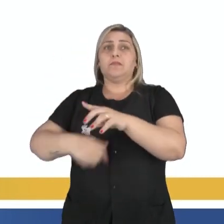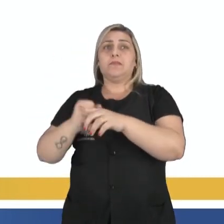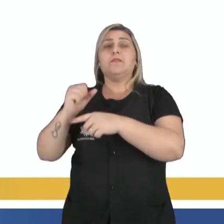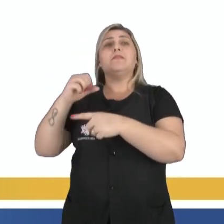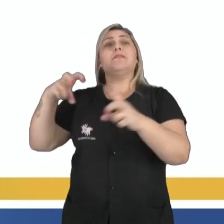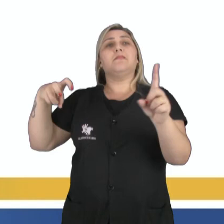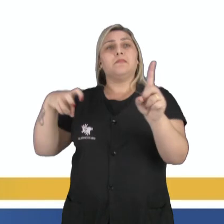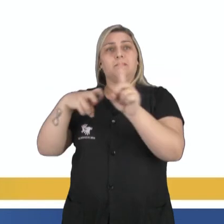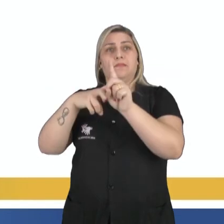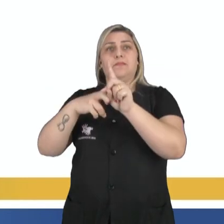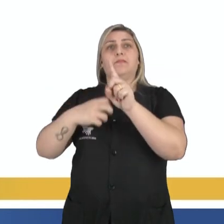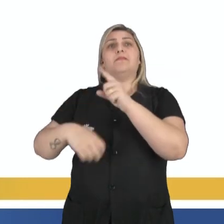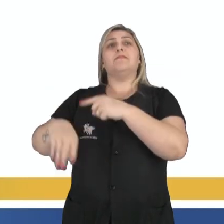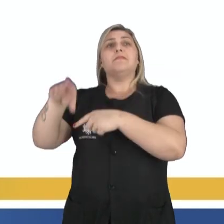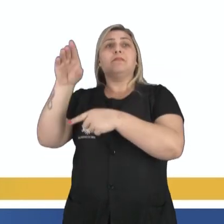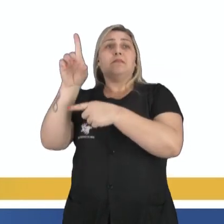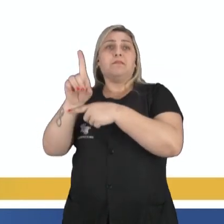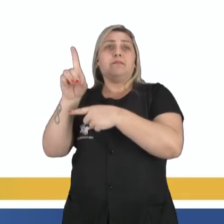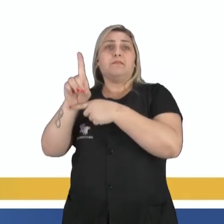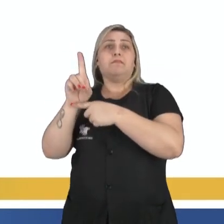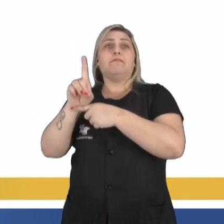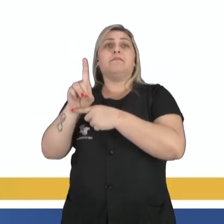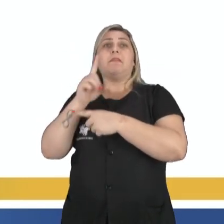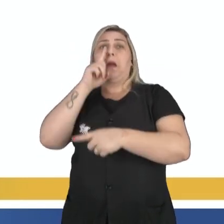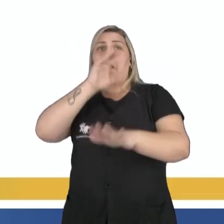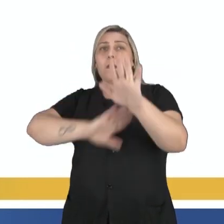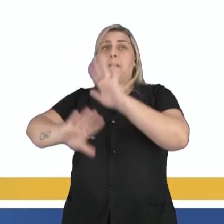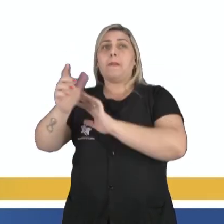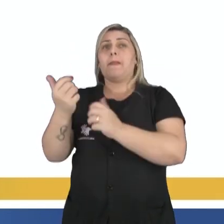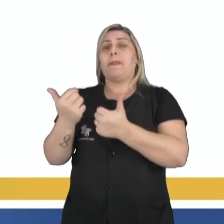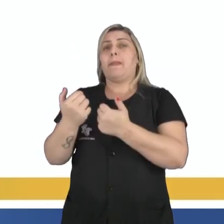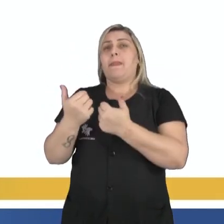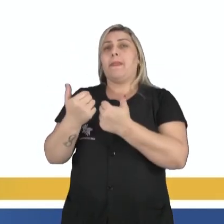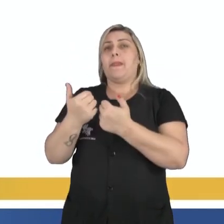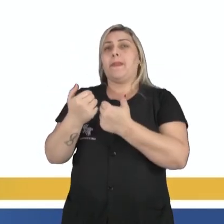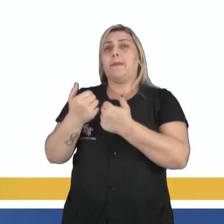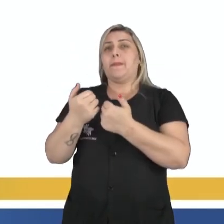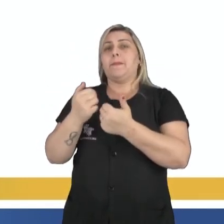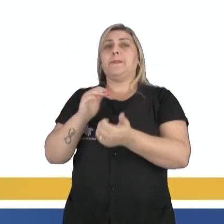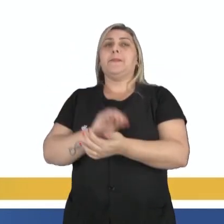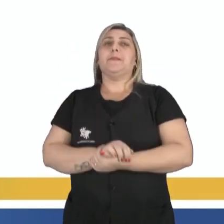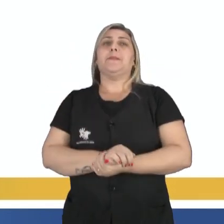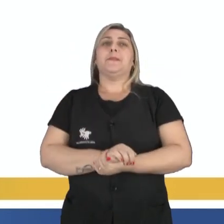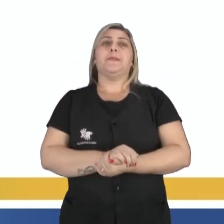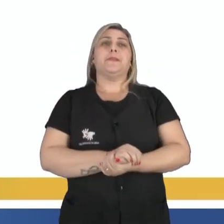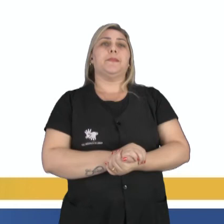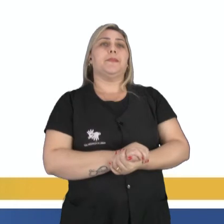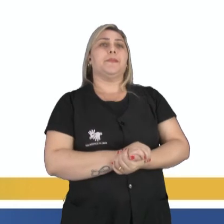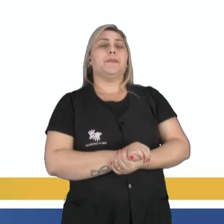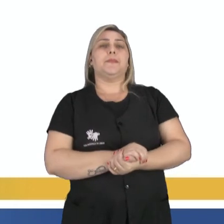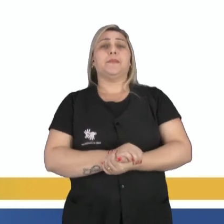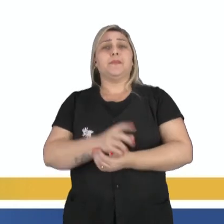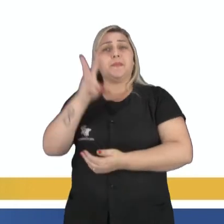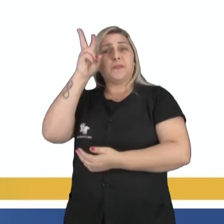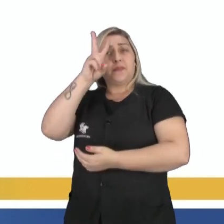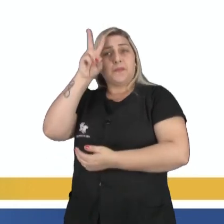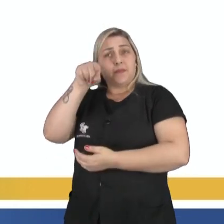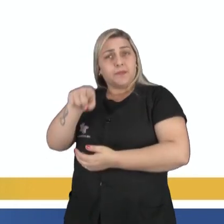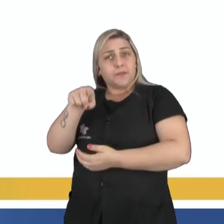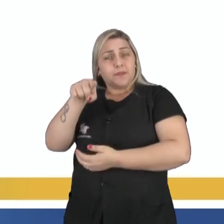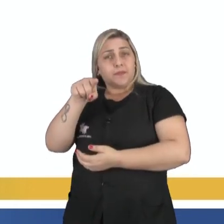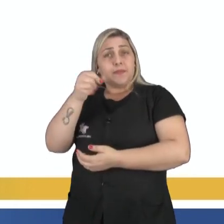C, furtos e atropelamentos? Letra D, risco de dedão de BlackBerry. E aí, lembrou